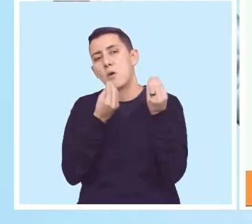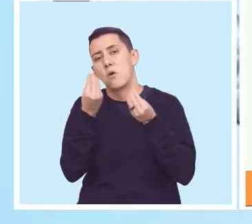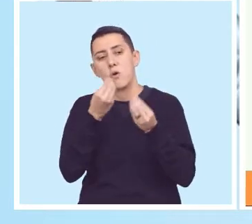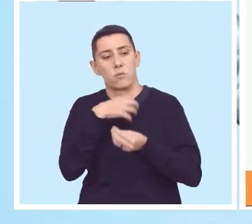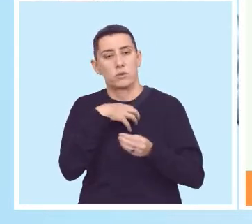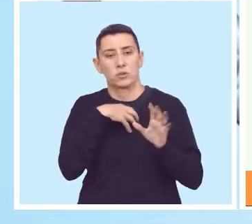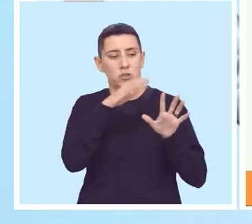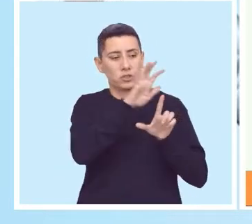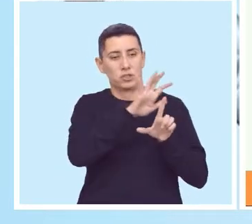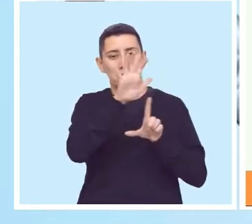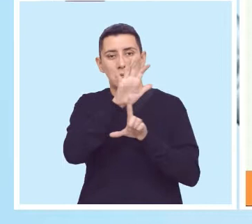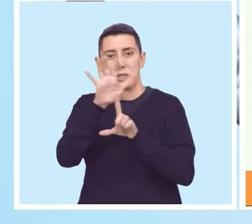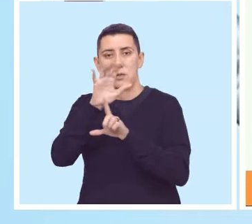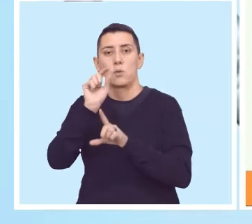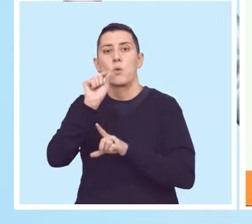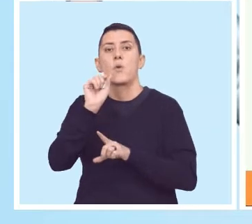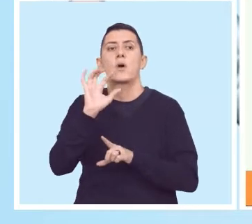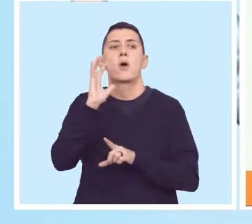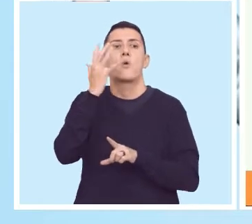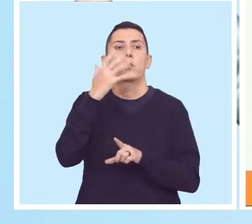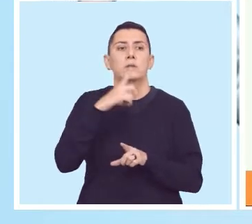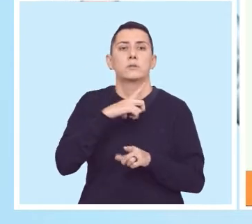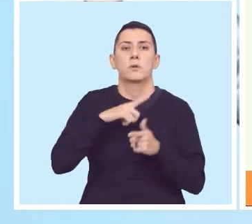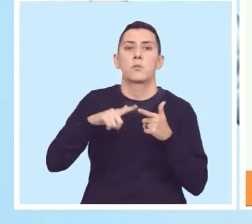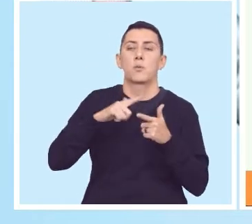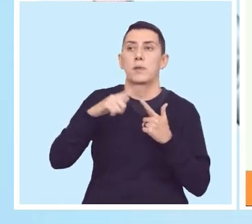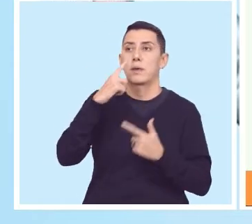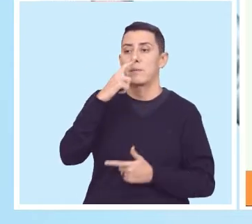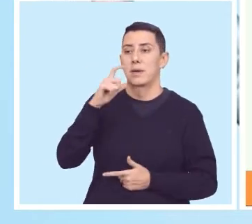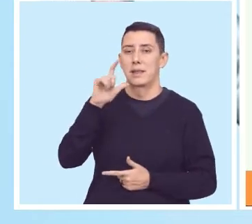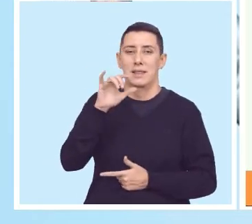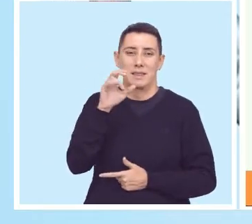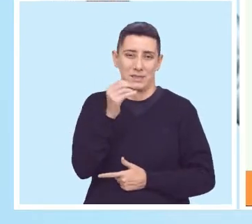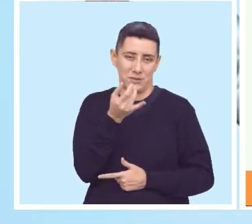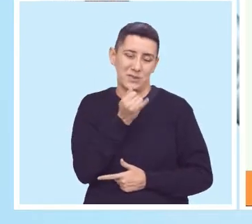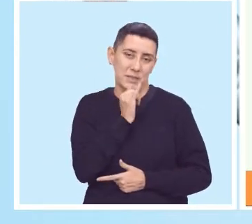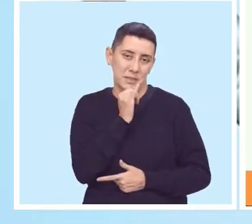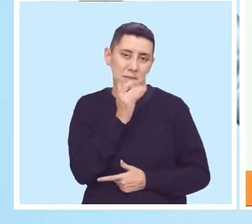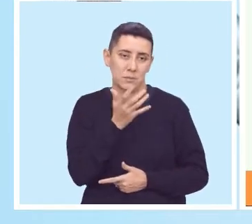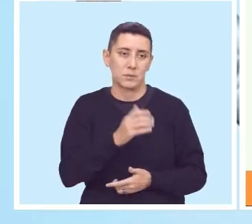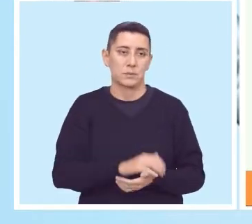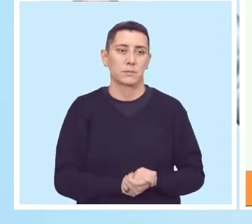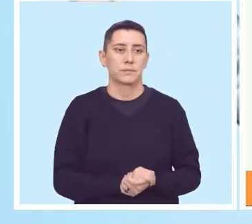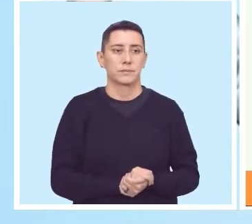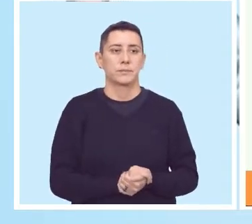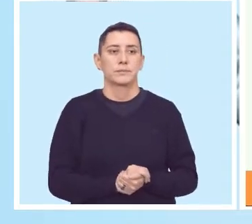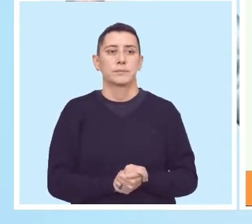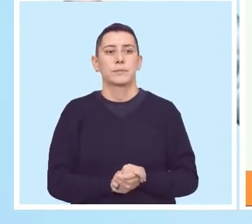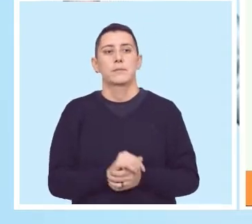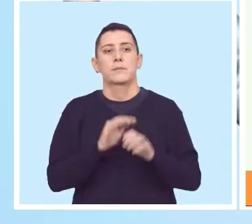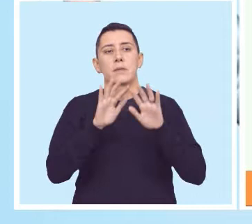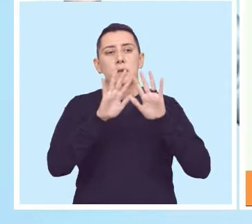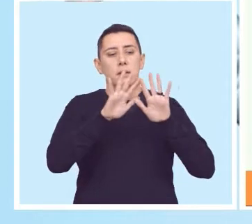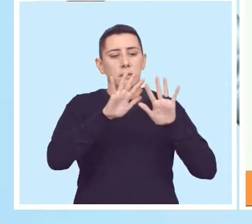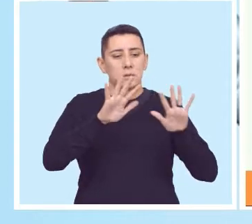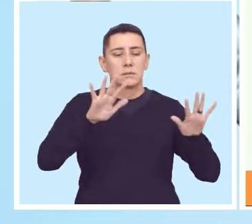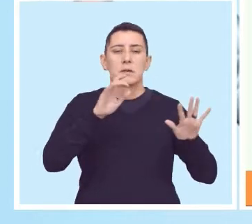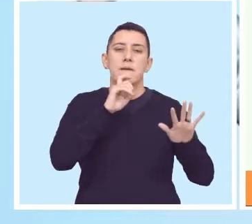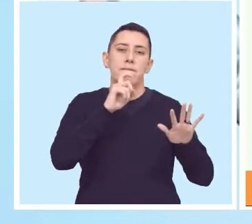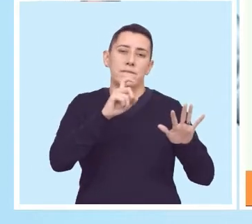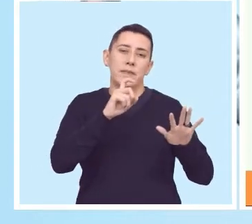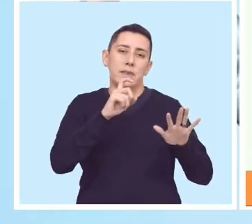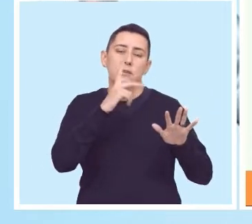que está gerando um alto índice de degradação. Nesse caso aqui, ó, está mais para o verde, né? Então aqui o